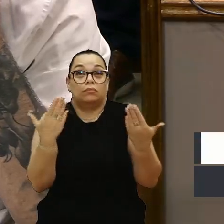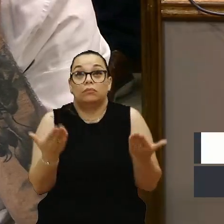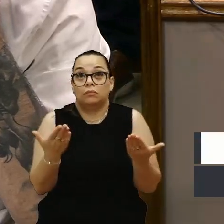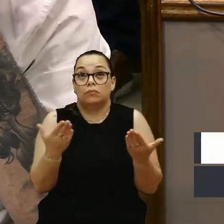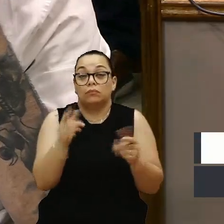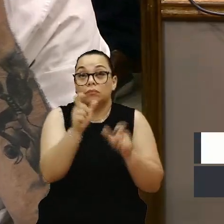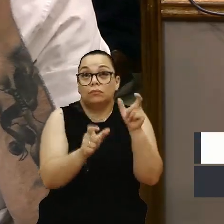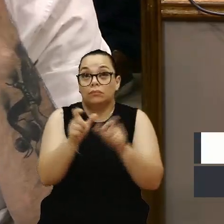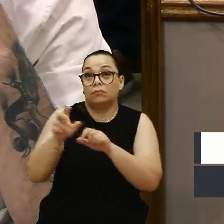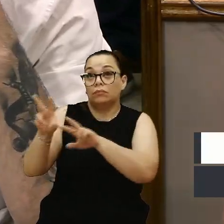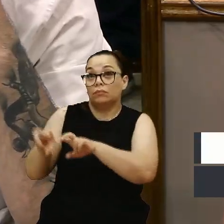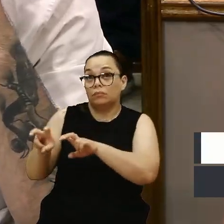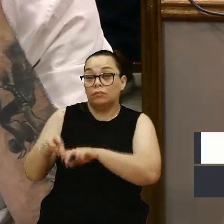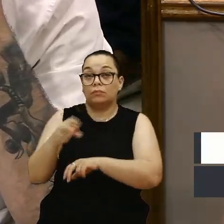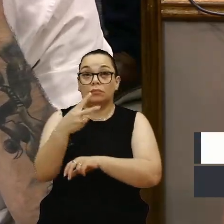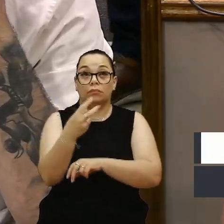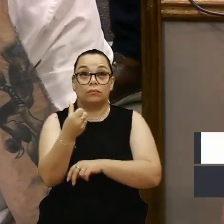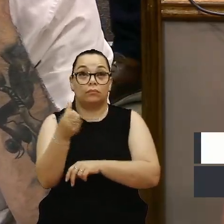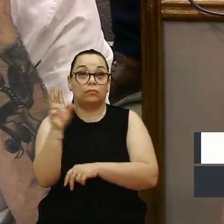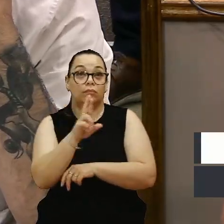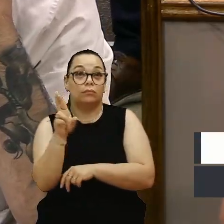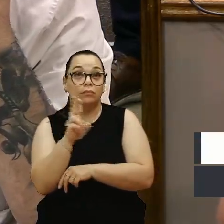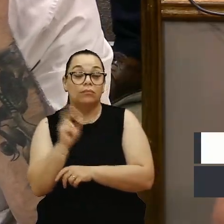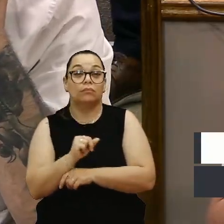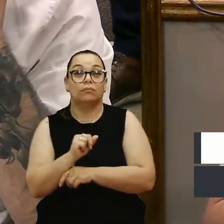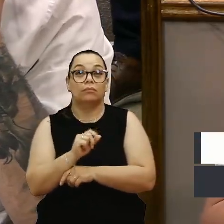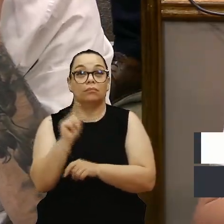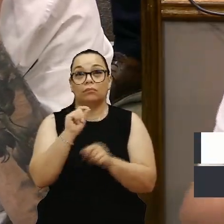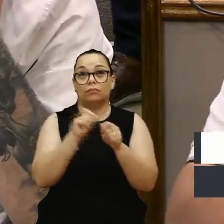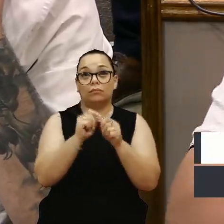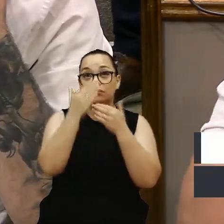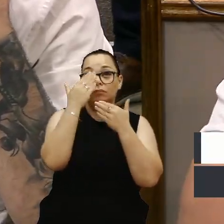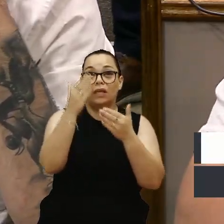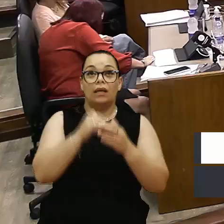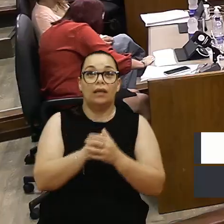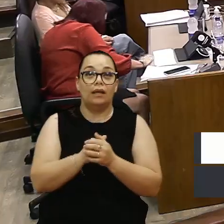pessoas do interior com mais de R$26, não o faz. Muito obrigado.